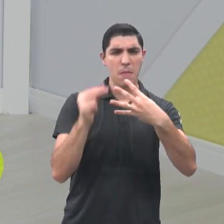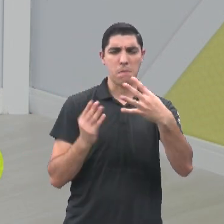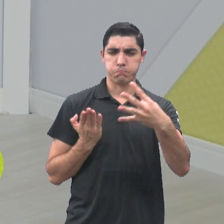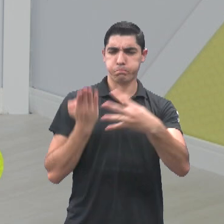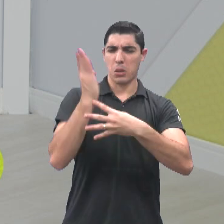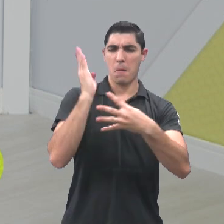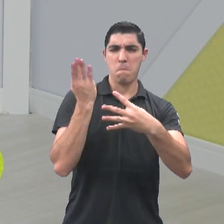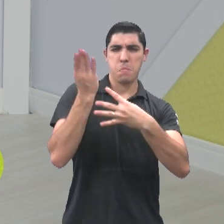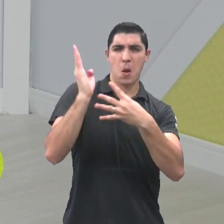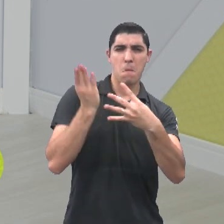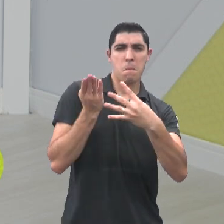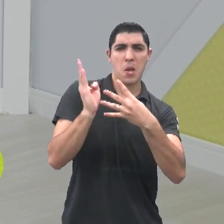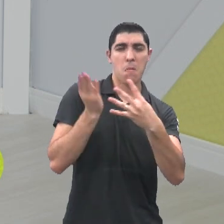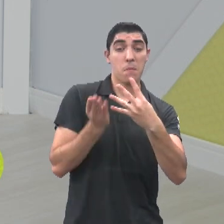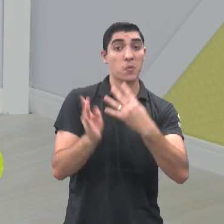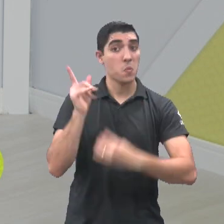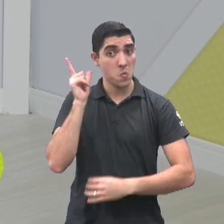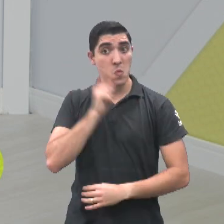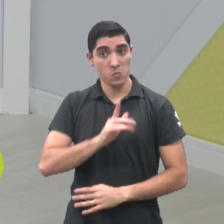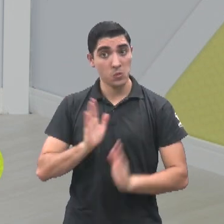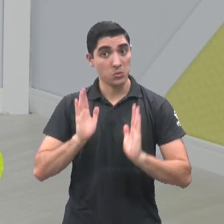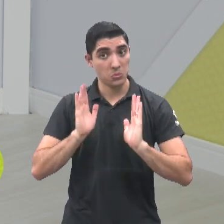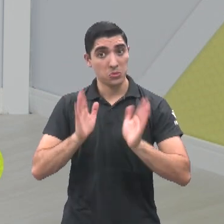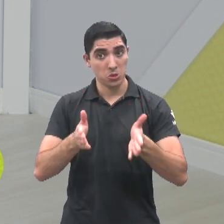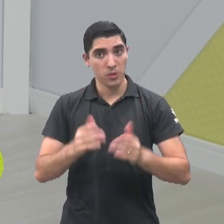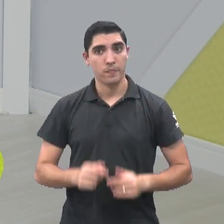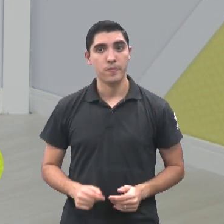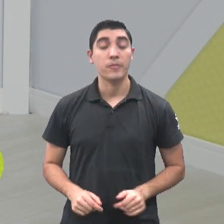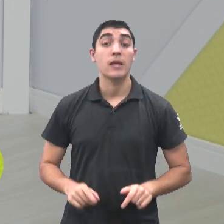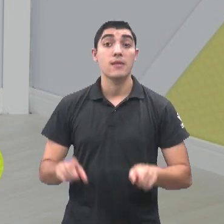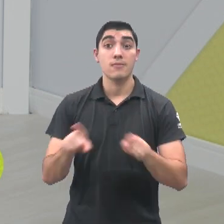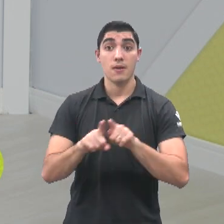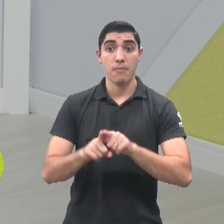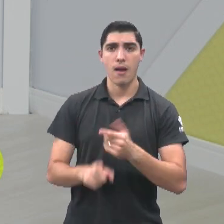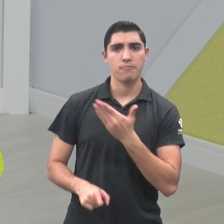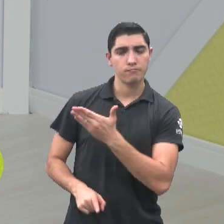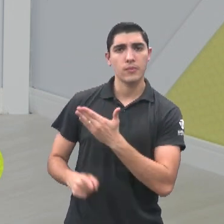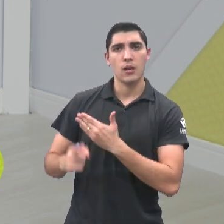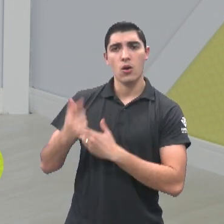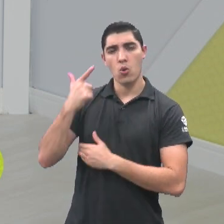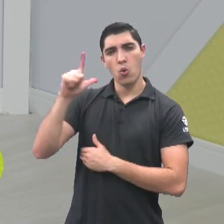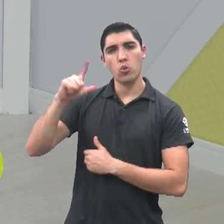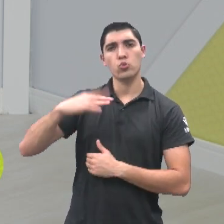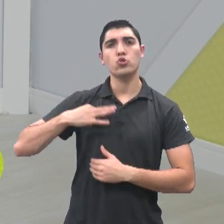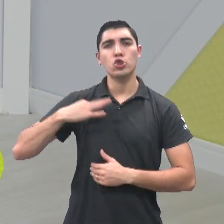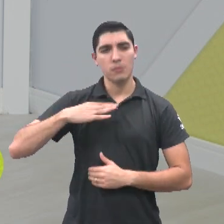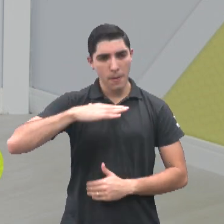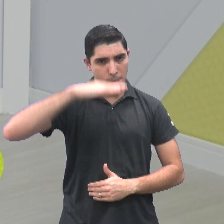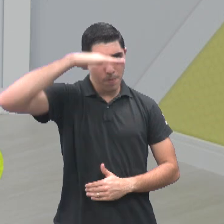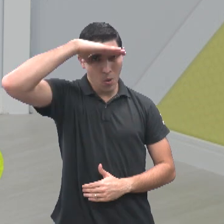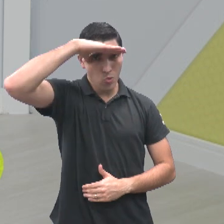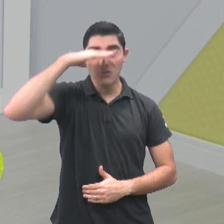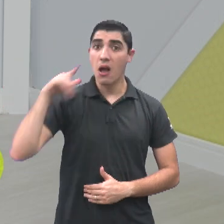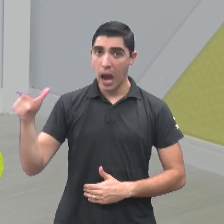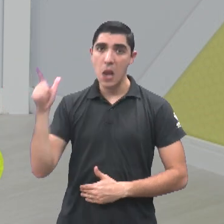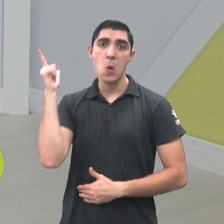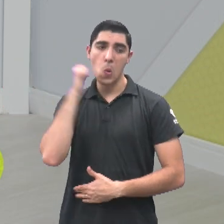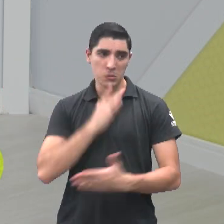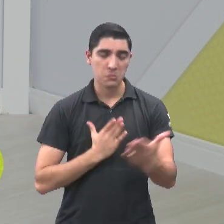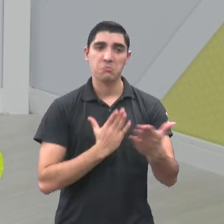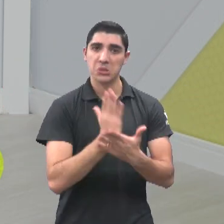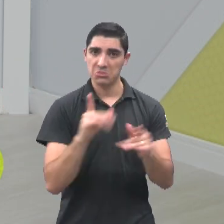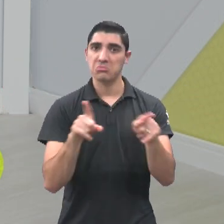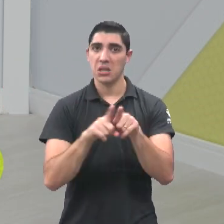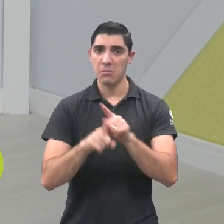em diferentes passagens por lá. Ele tem também um acesso recente com o Pouso Alegre, mas ele é muito querido lá na cidade de